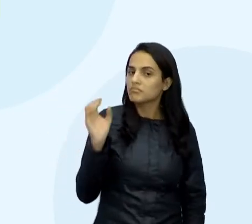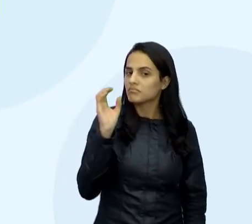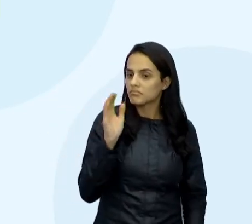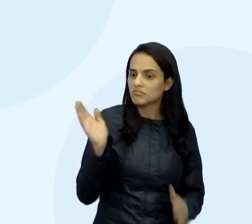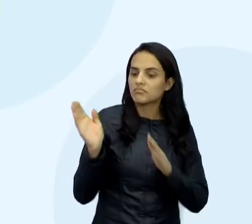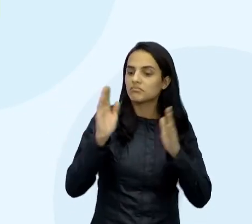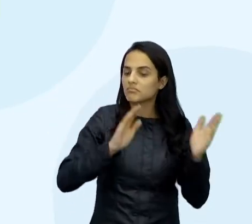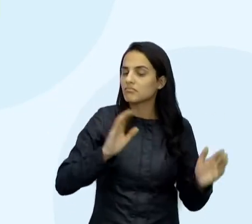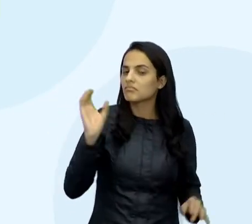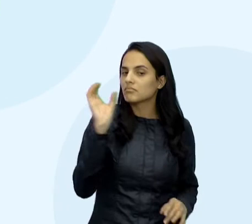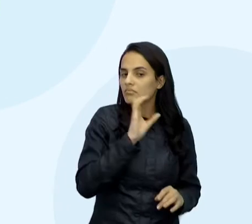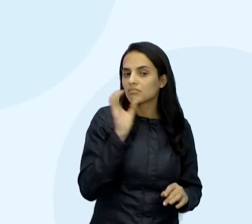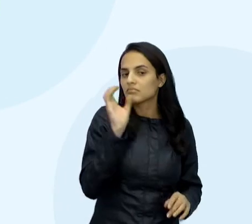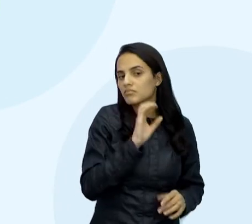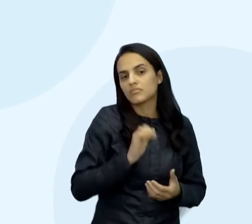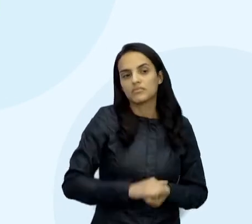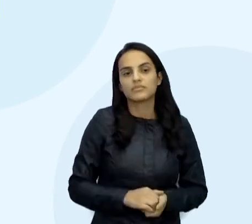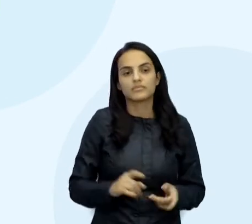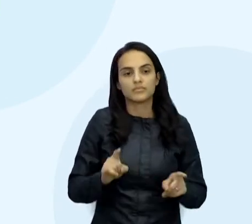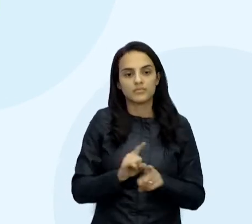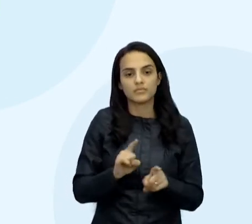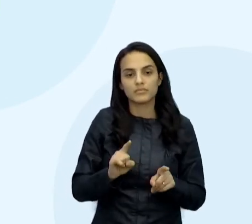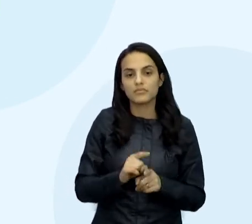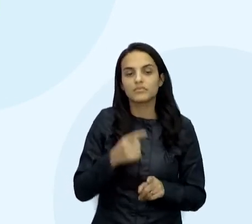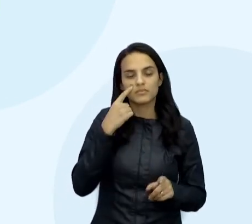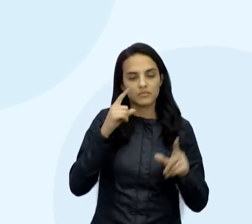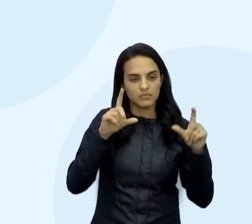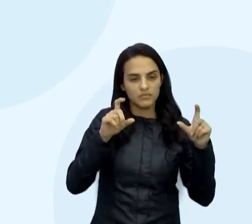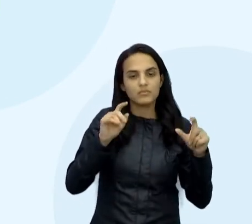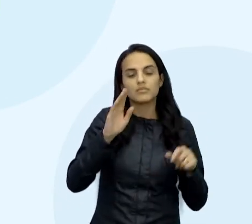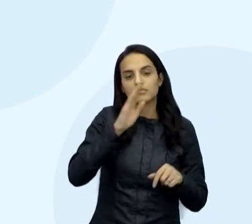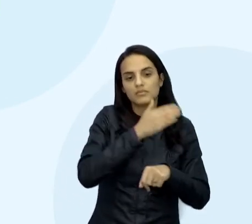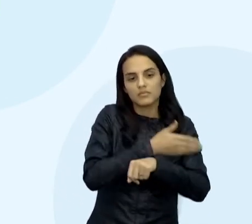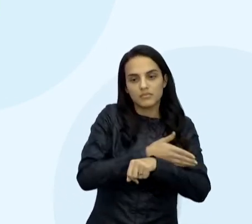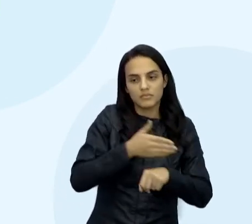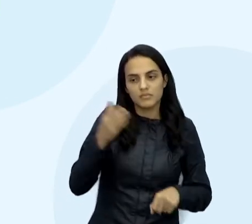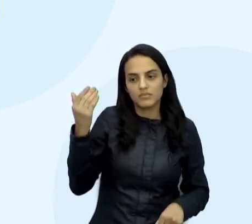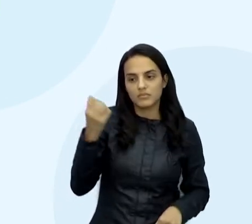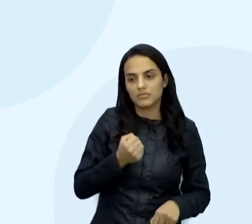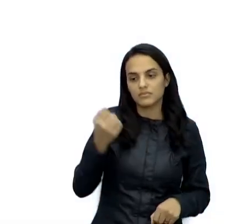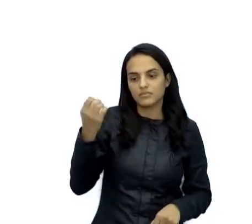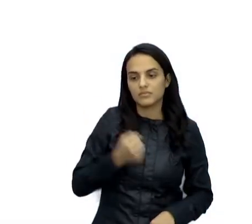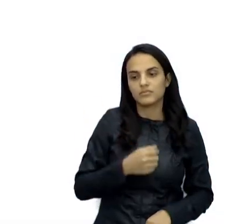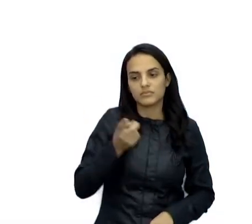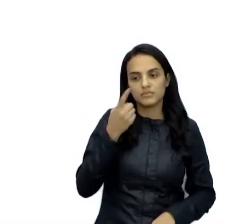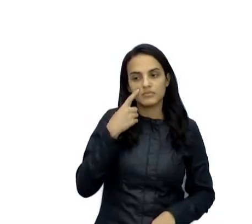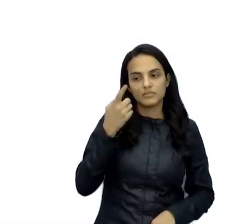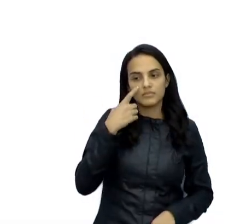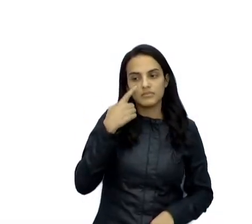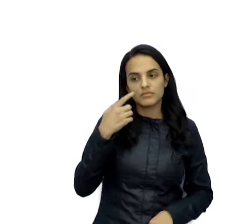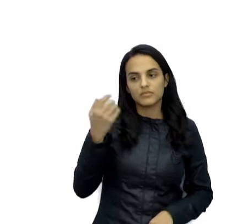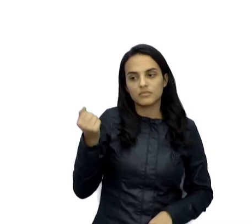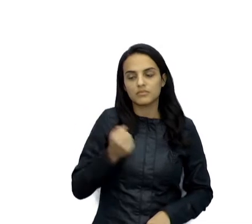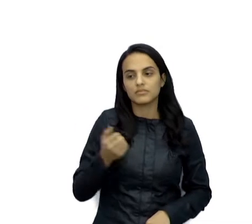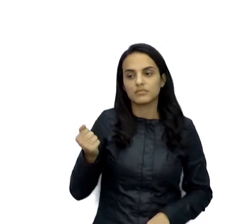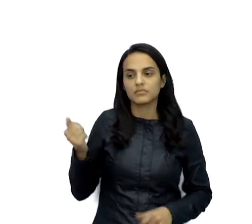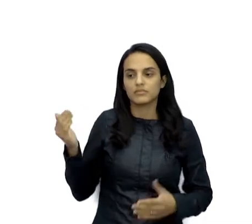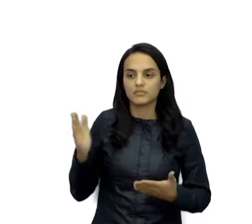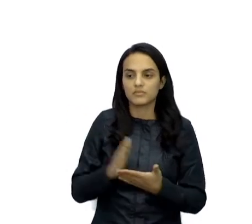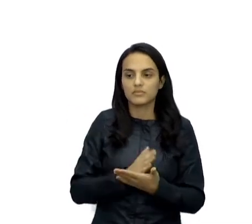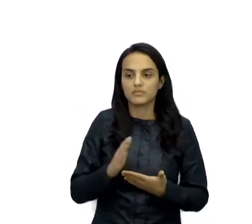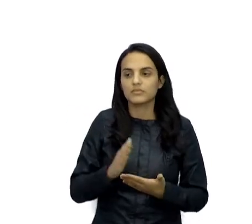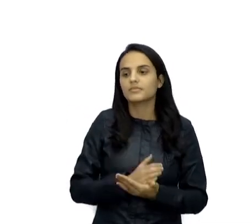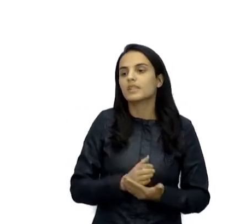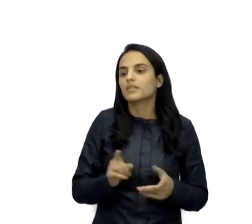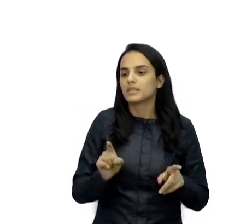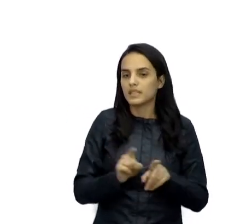rápido. Vou pegar aqui uma tela em branco. Deixa eu pegar uma tela em branco. Então, algumas variáveis